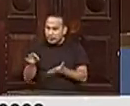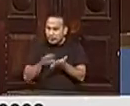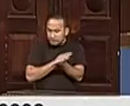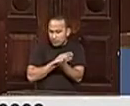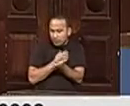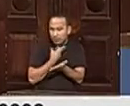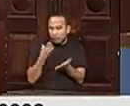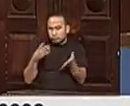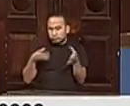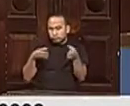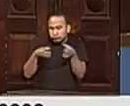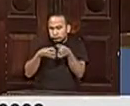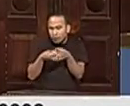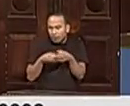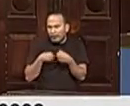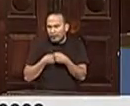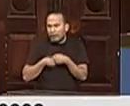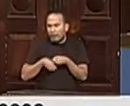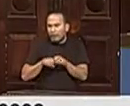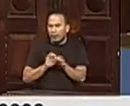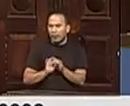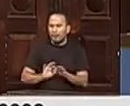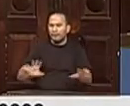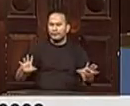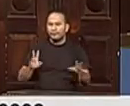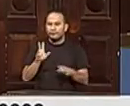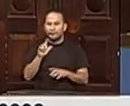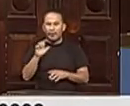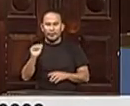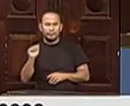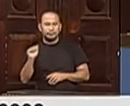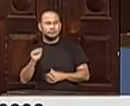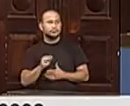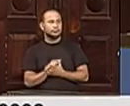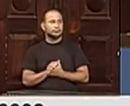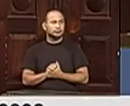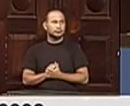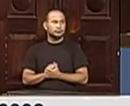documento abrindo mão da vaga.